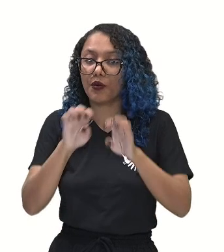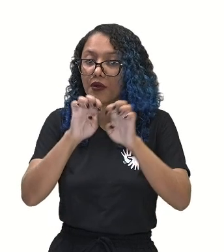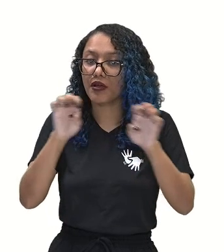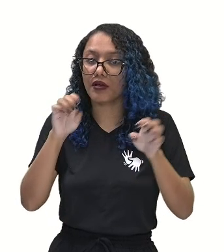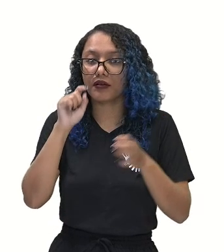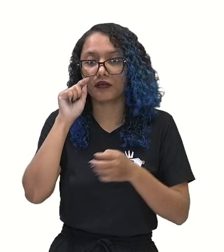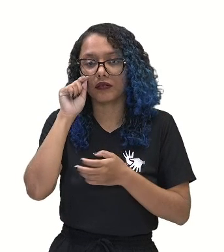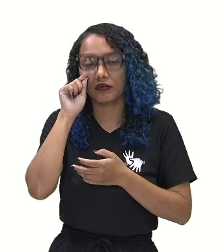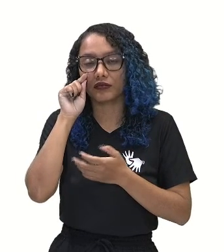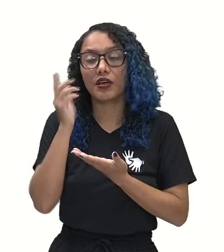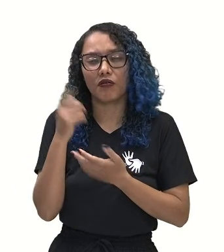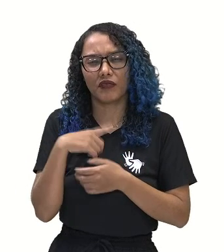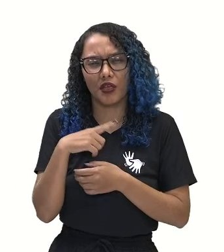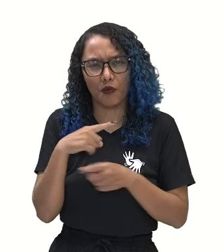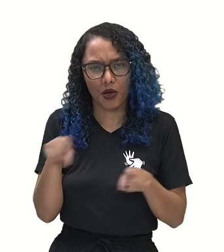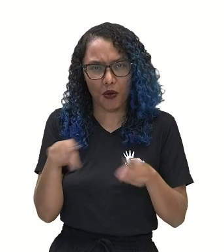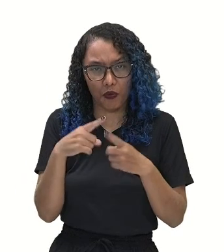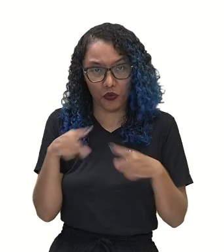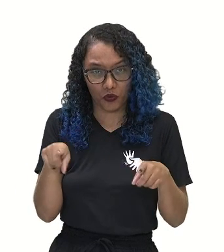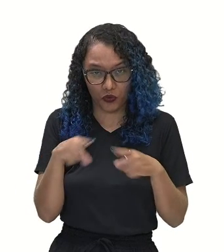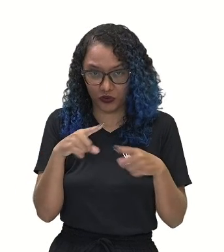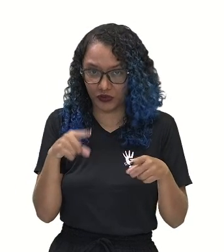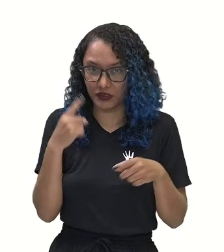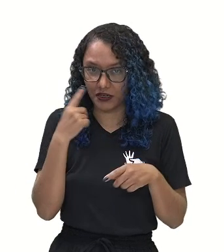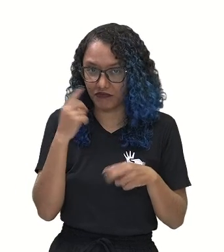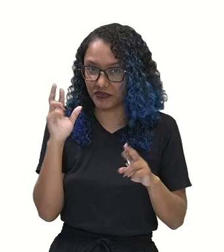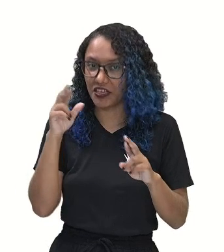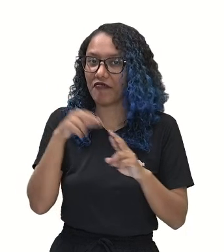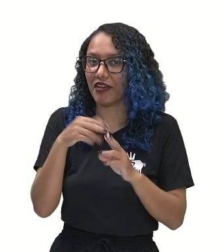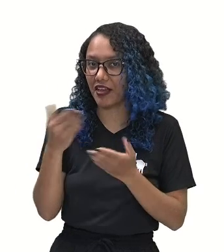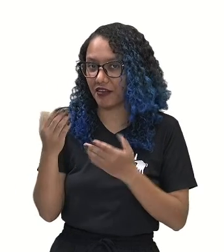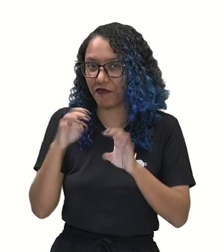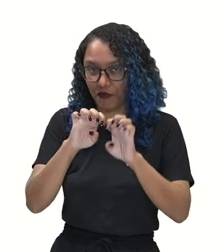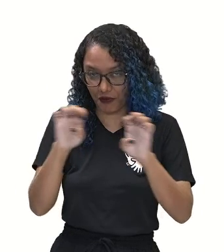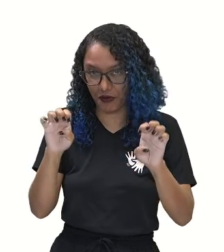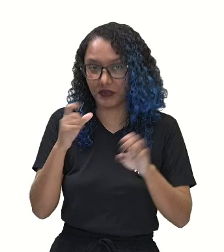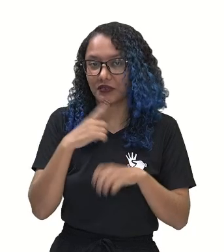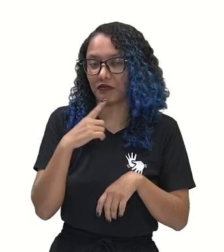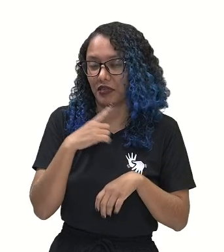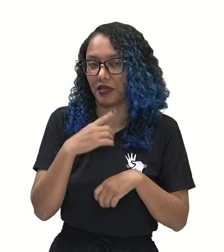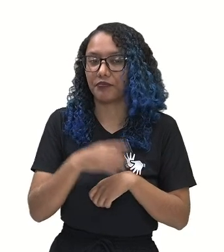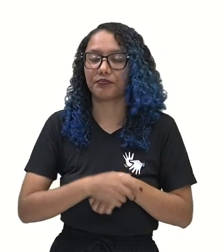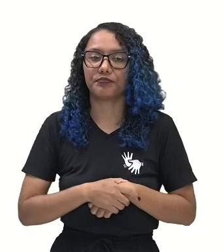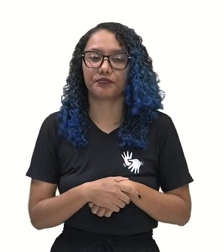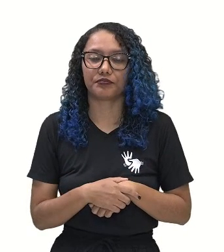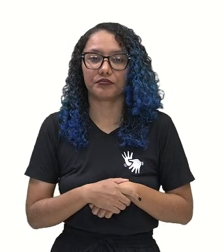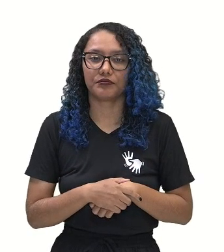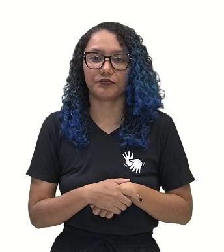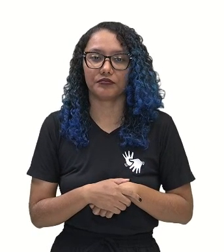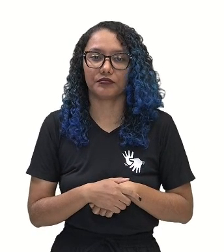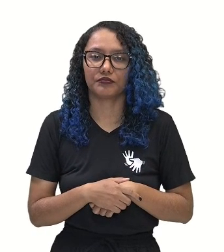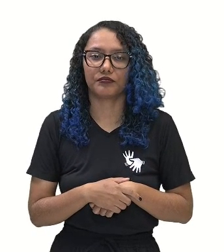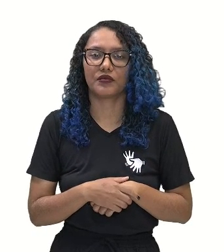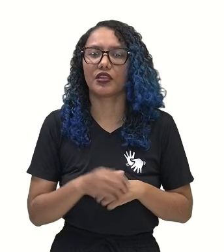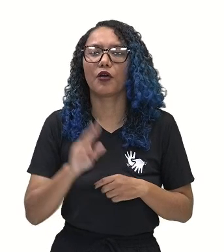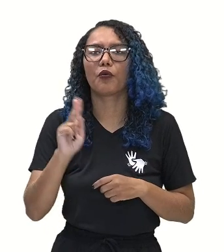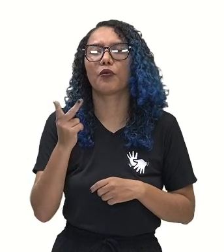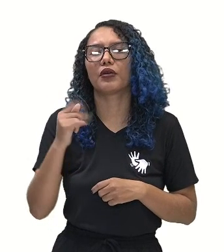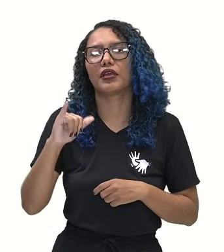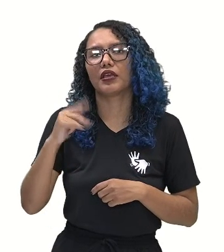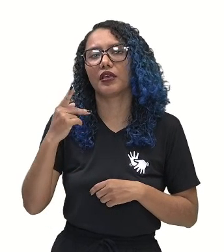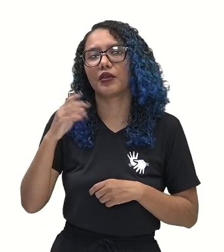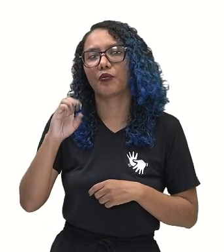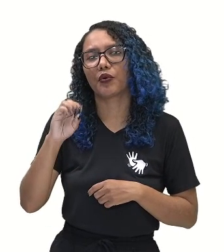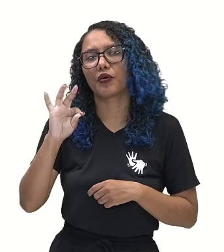está na música dos Mamonas Assassinas, né? Quem é a hipotenusa? A hipotenusa sempre será